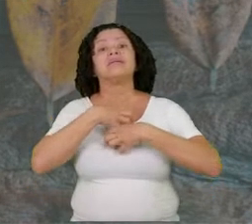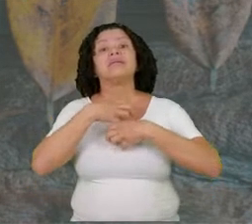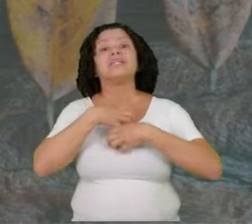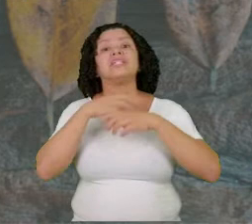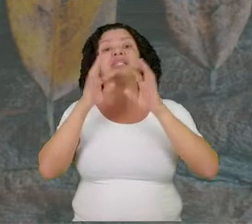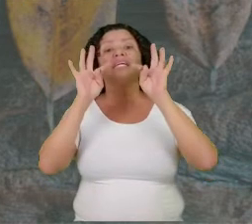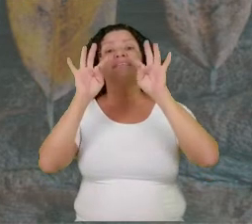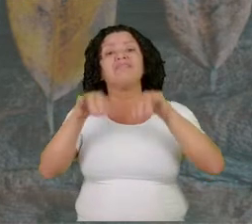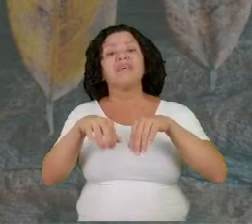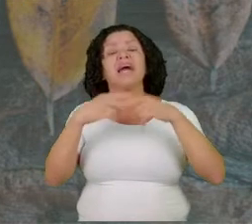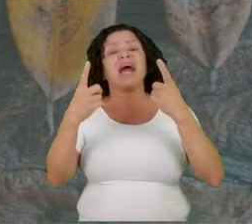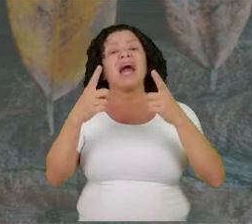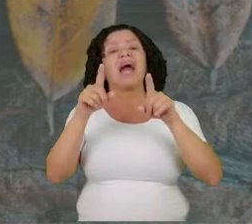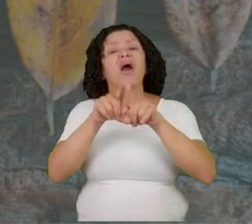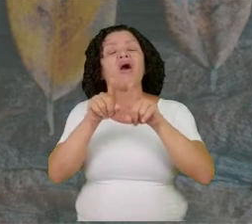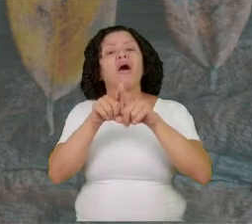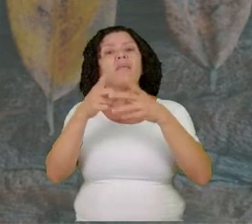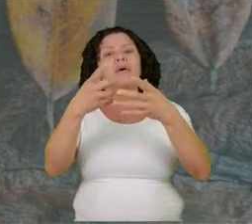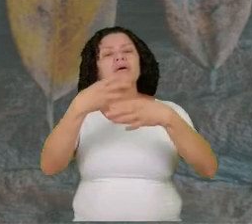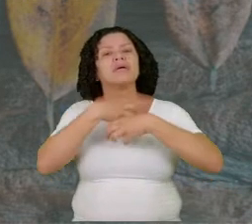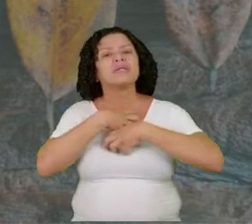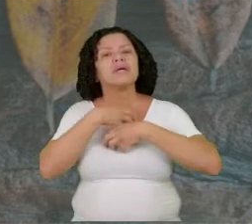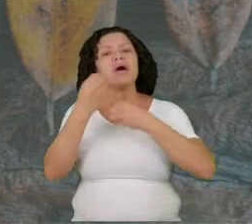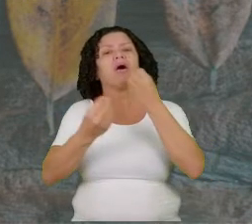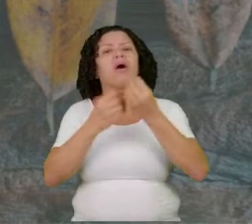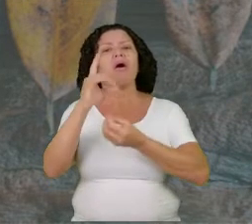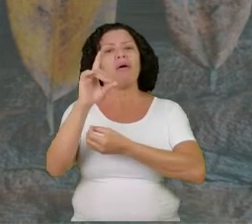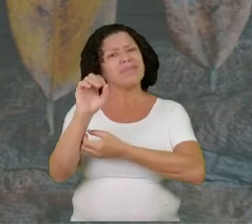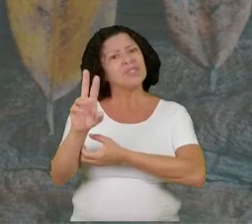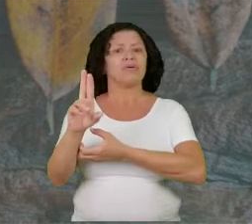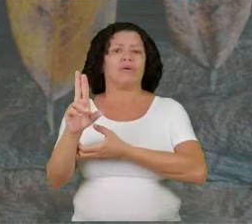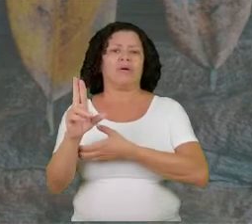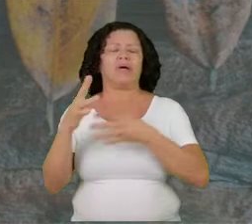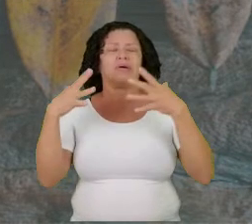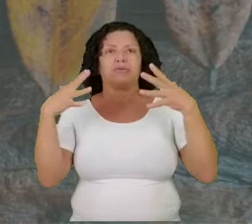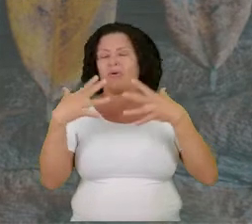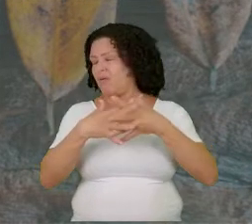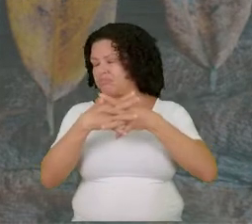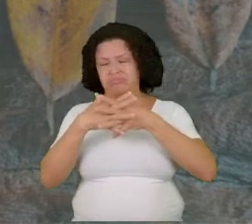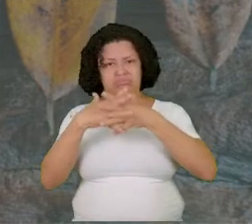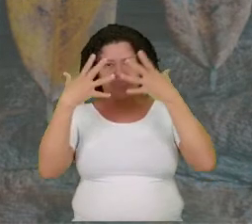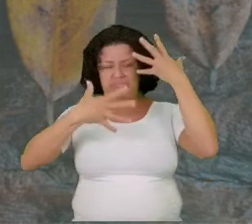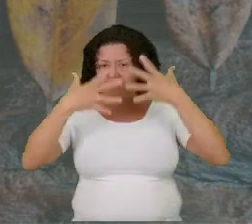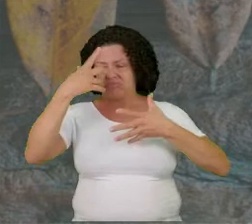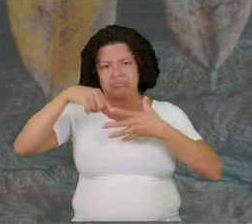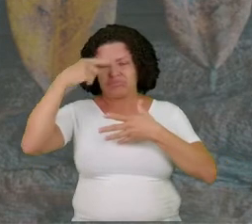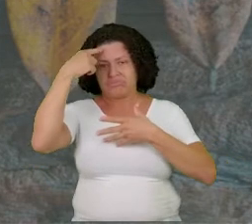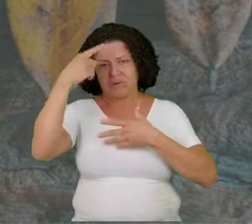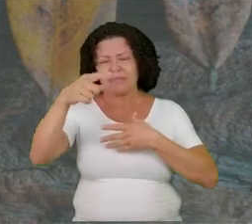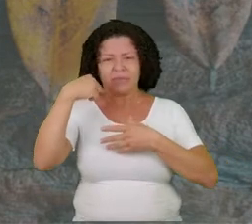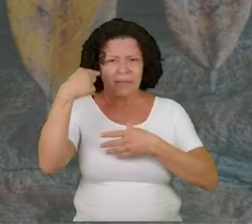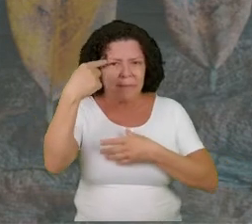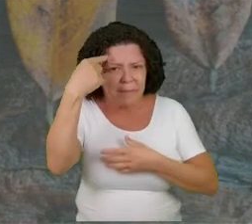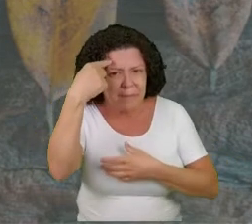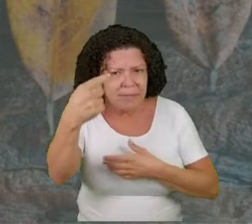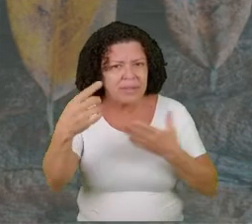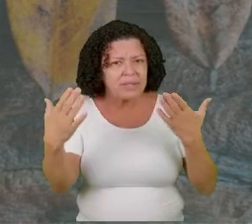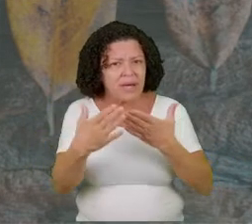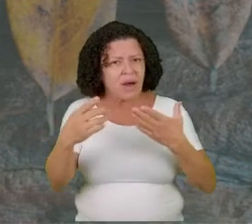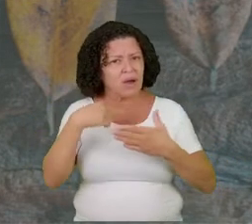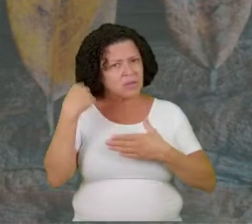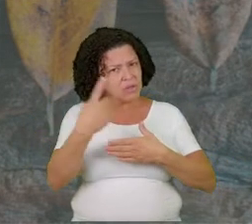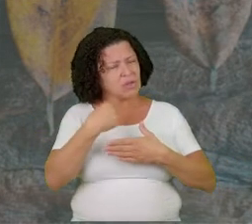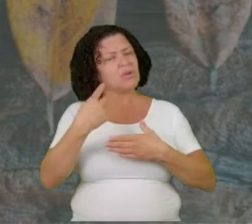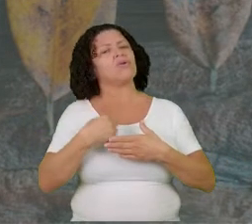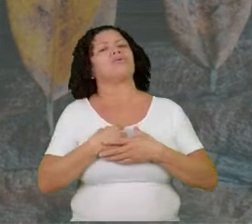de finitude acaba causando dor e confusão, né? Vocês imaginem, né,